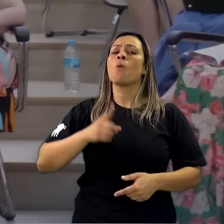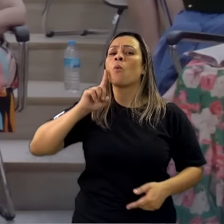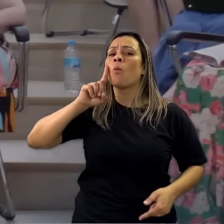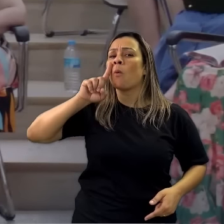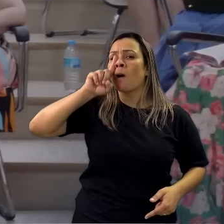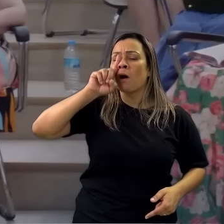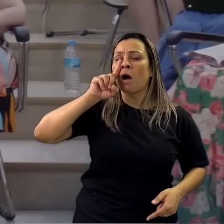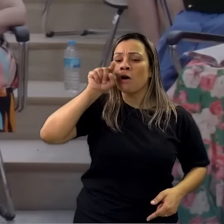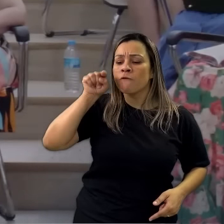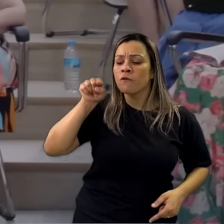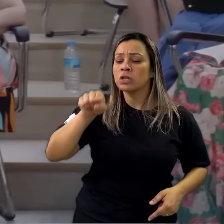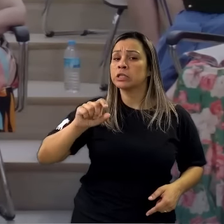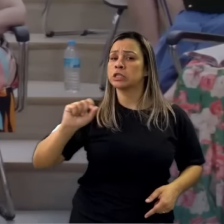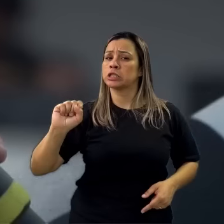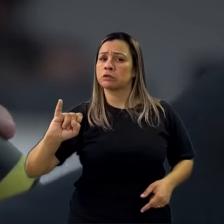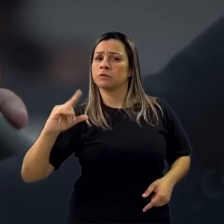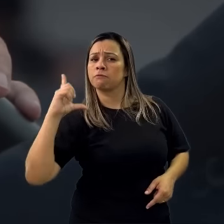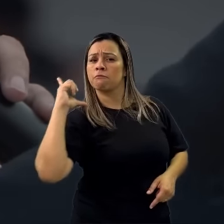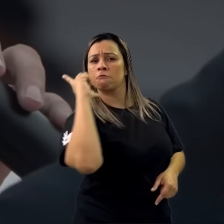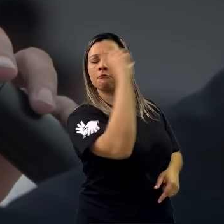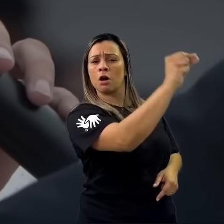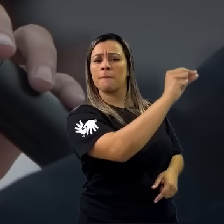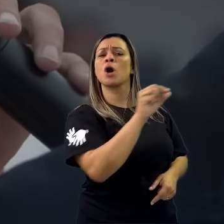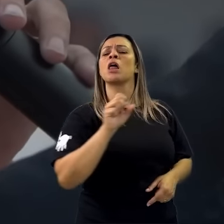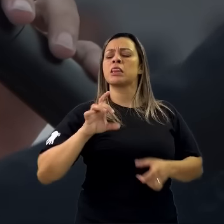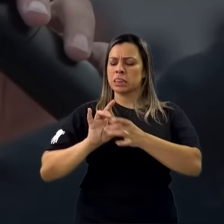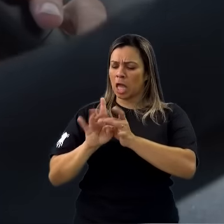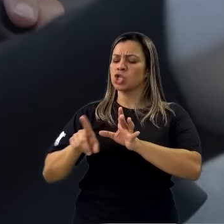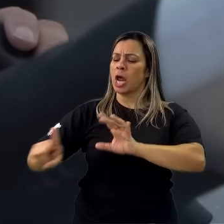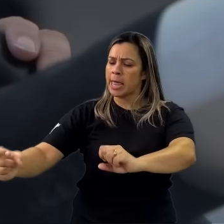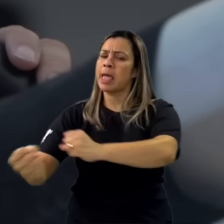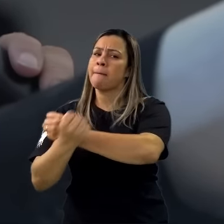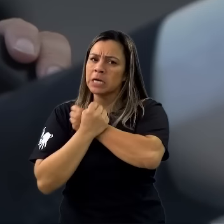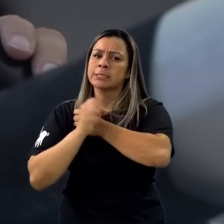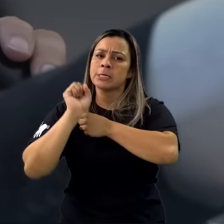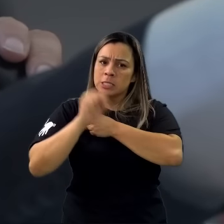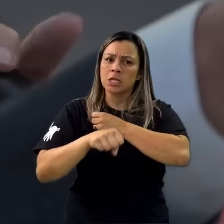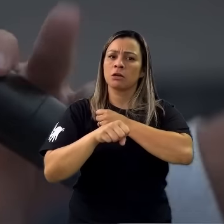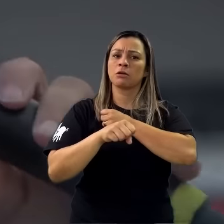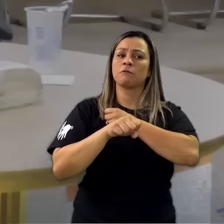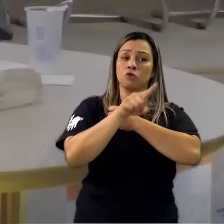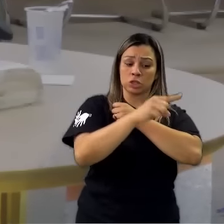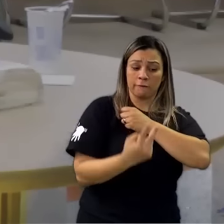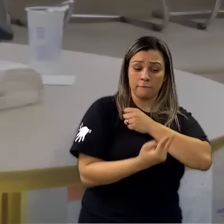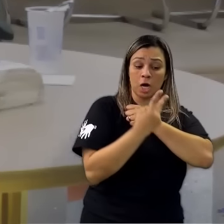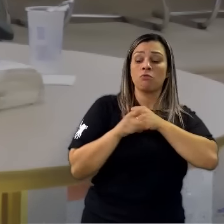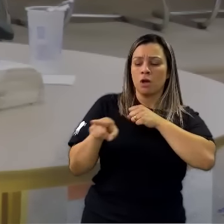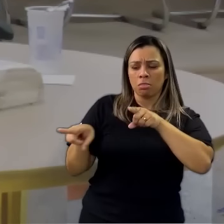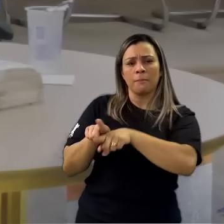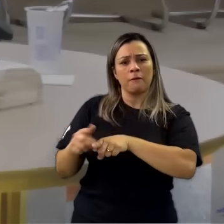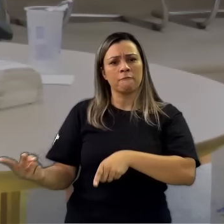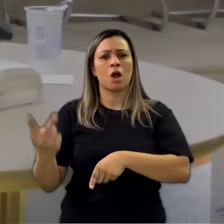que eu mandei e deixa ele te abraçar porque o mesmo sangue que Eu derramei por ti Eu derramei por ele também receba